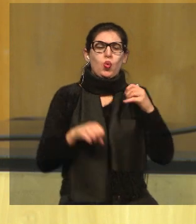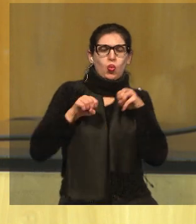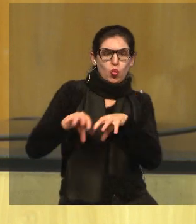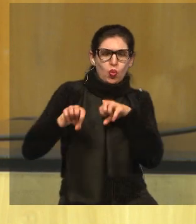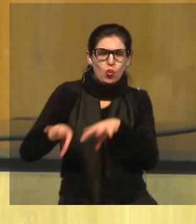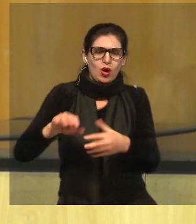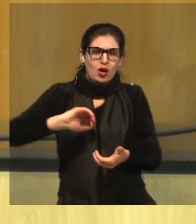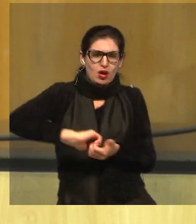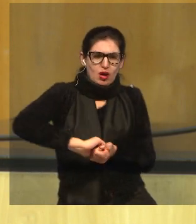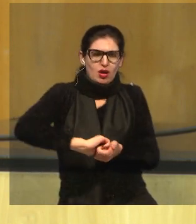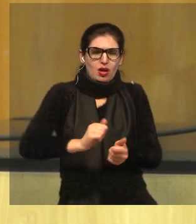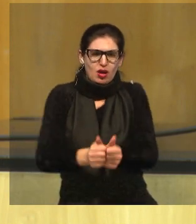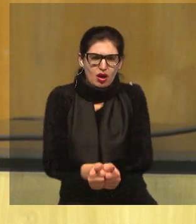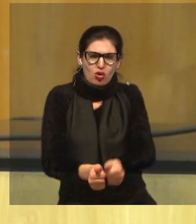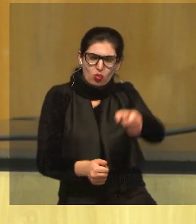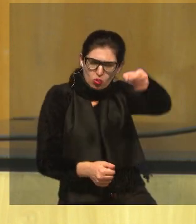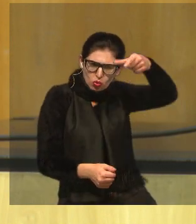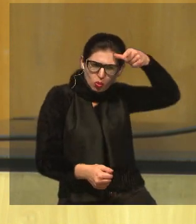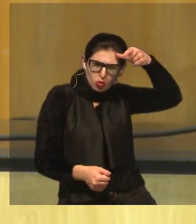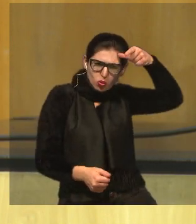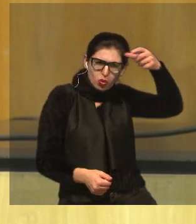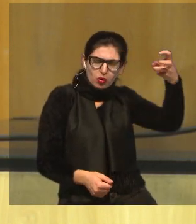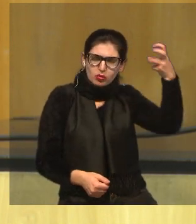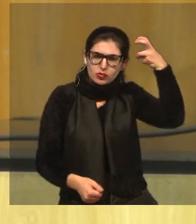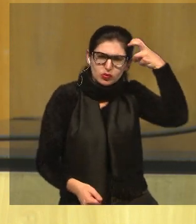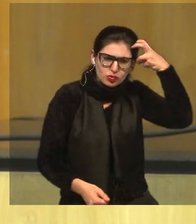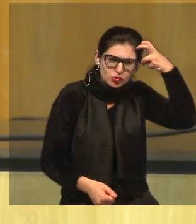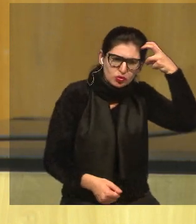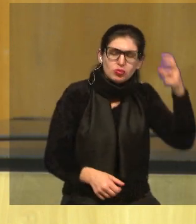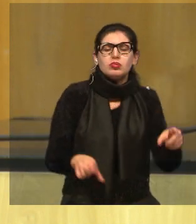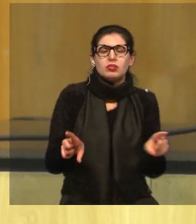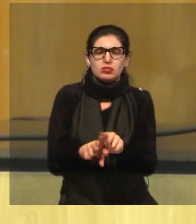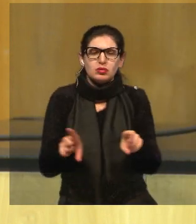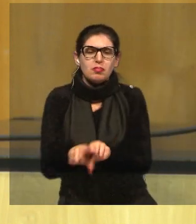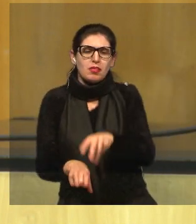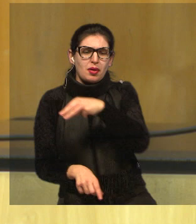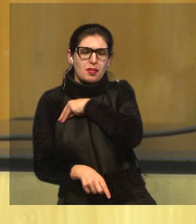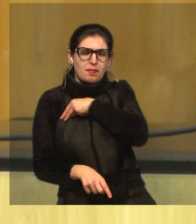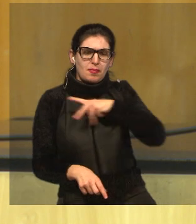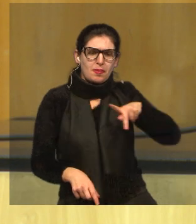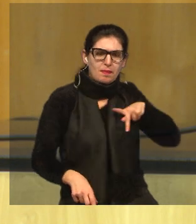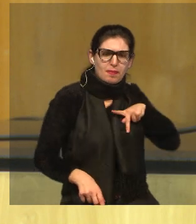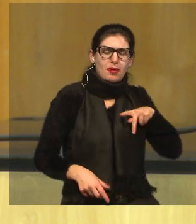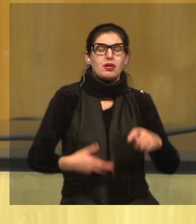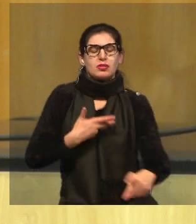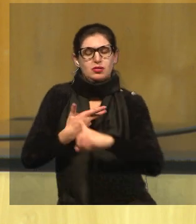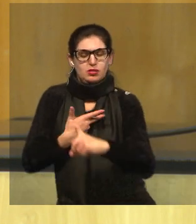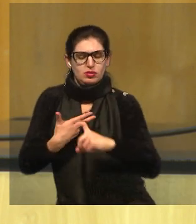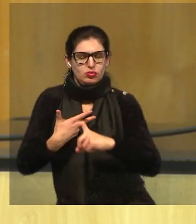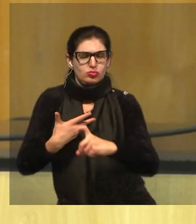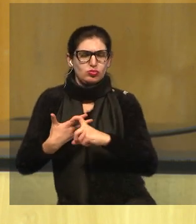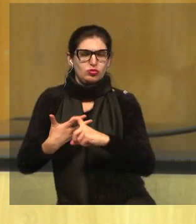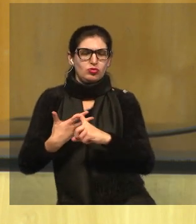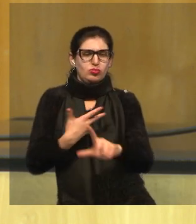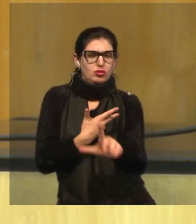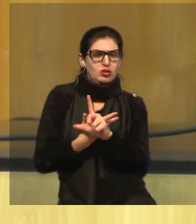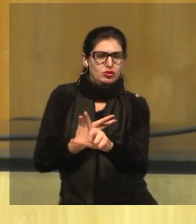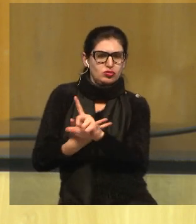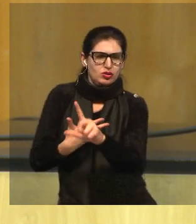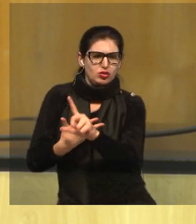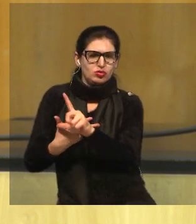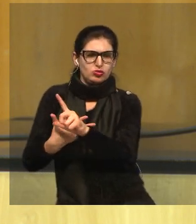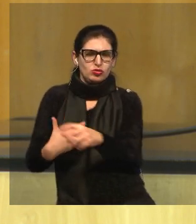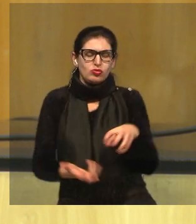educação, esporte, Fundação Cultural, todos os nossos órgãos, Ministério Público, Executivo, Legislativo, todos aqui, os